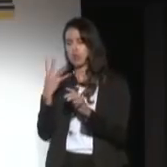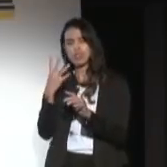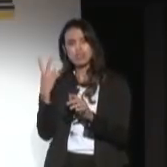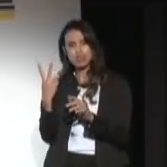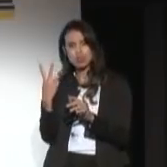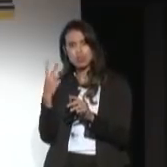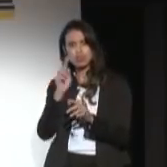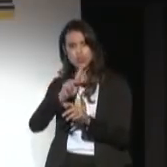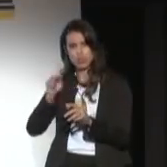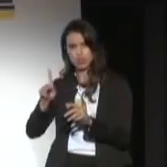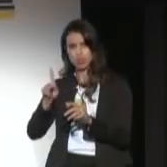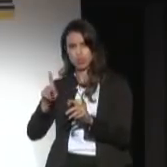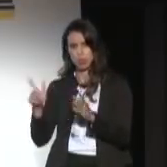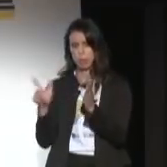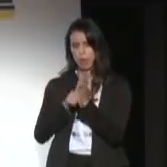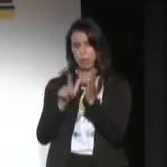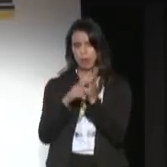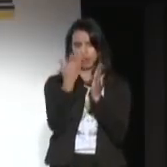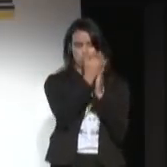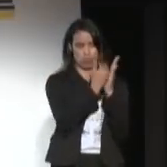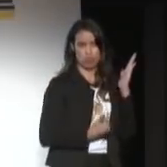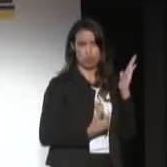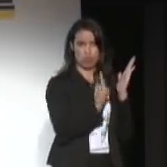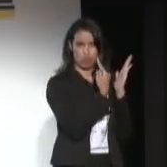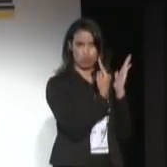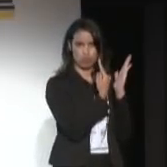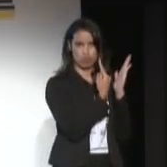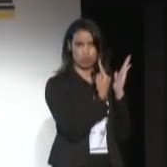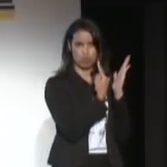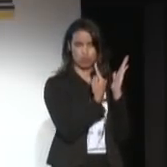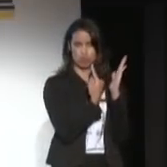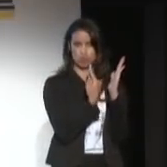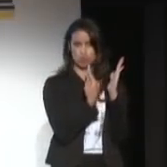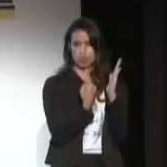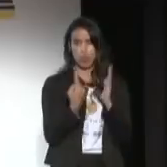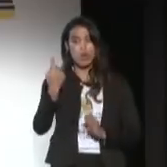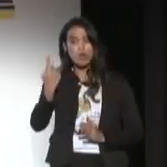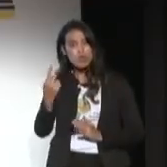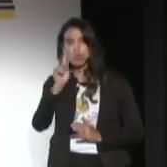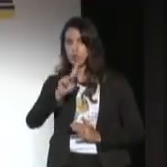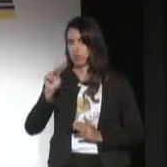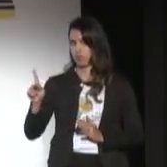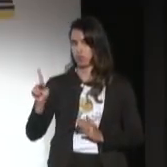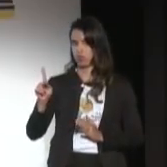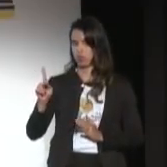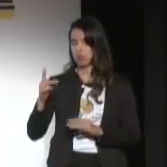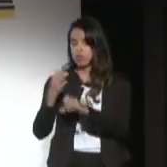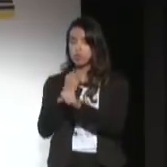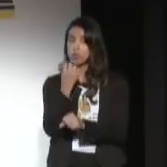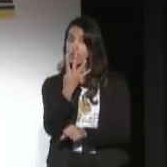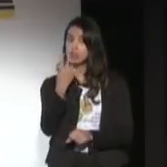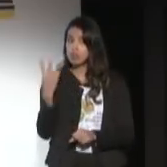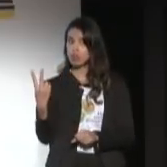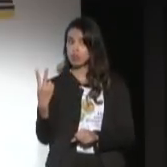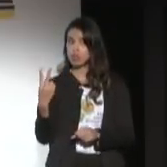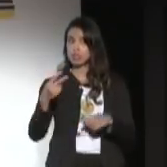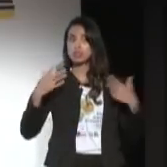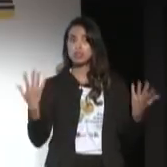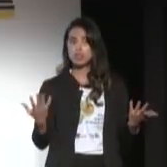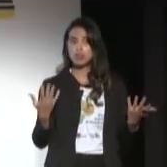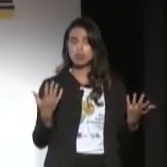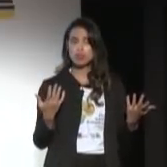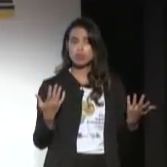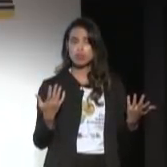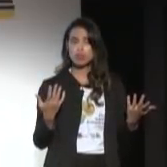na mesma página. Então, não é um professor, são 42. Como eu resolvo isso na implementação da